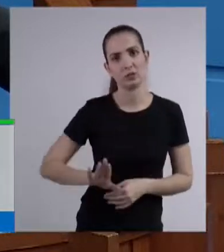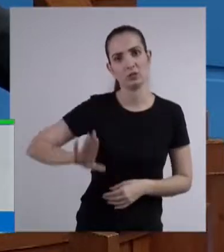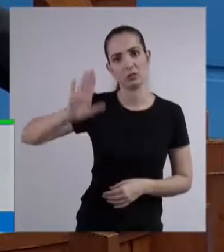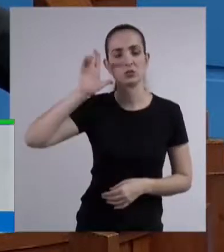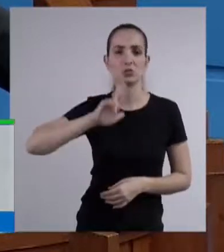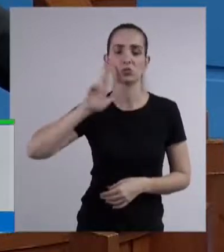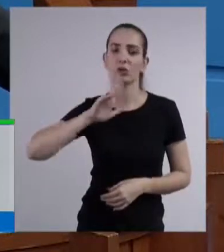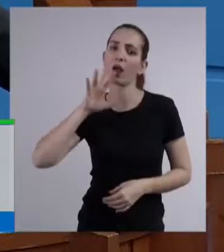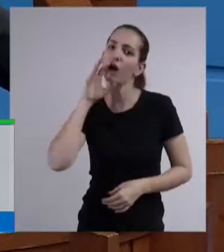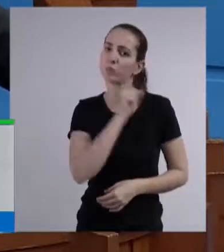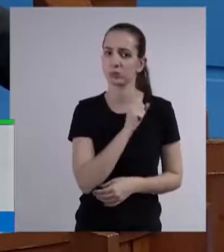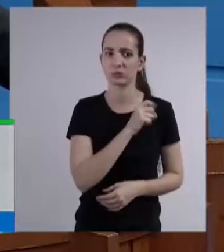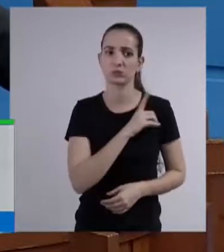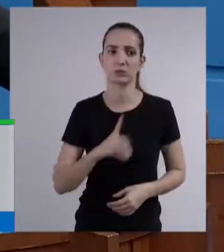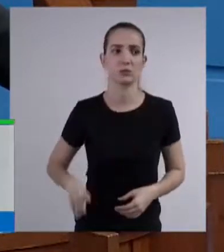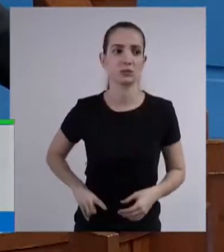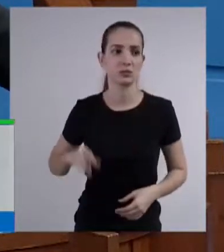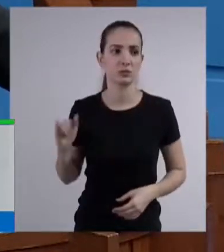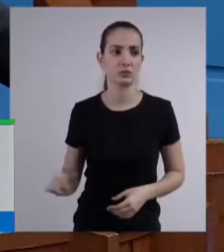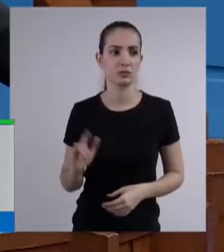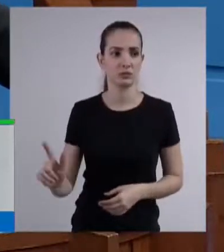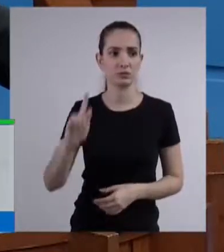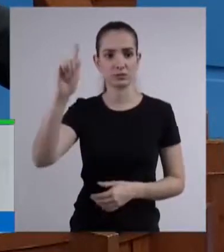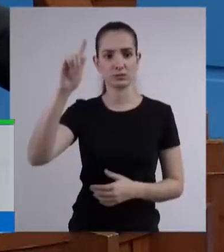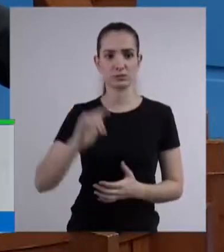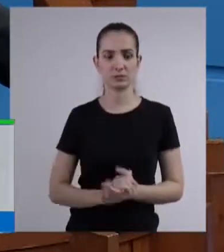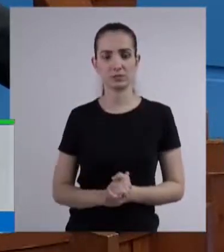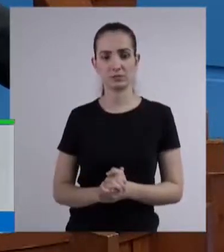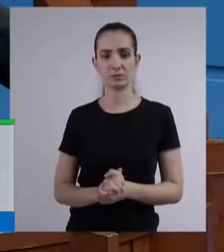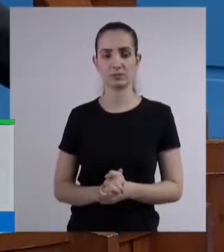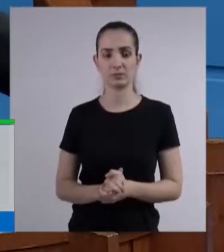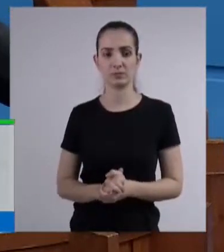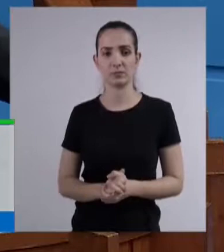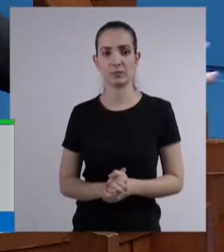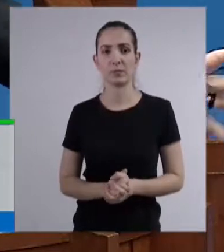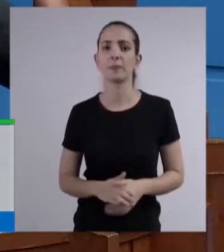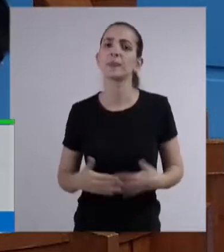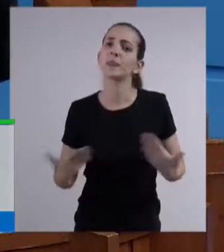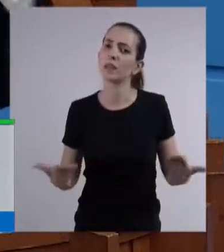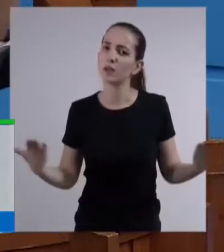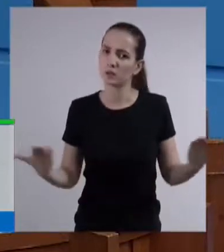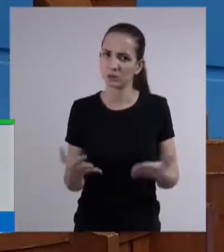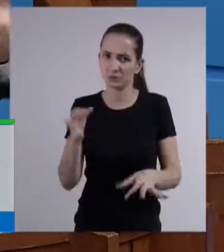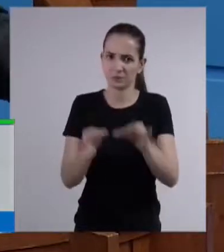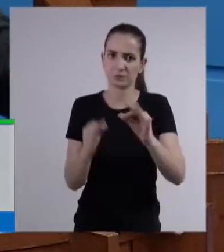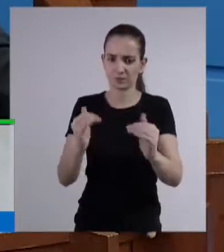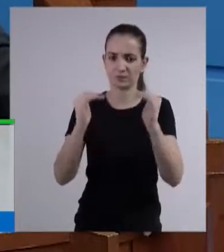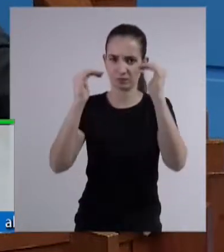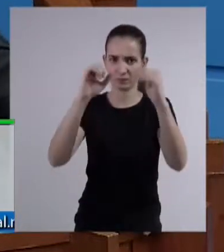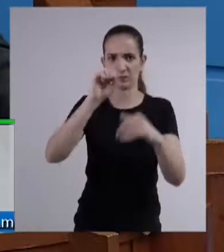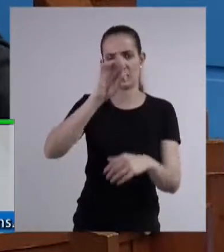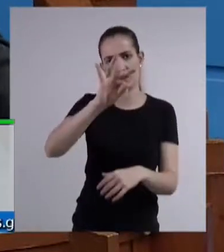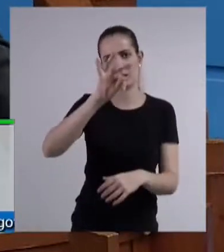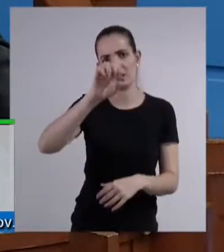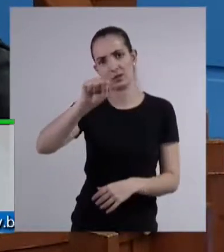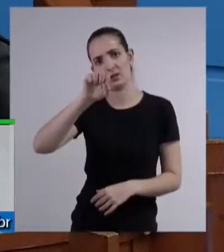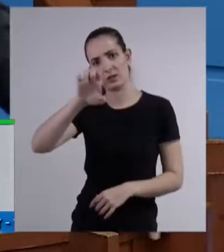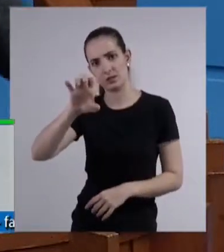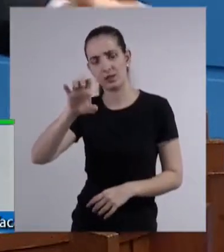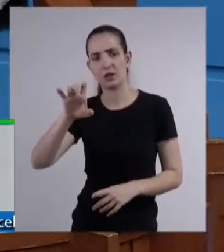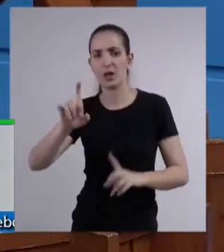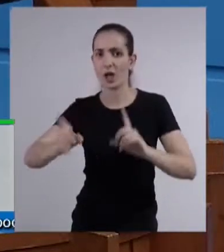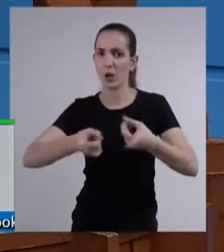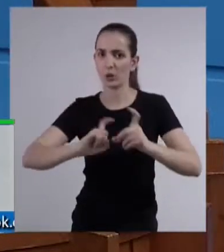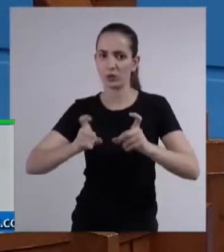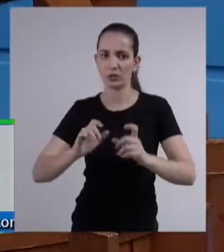Muito rápido, deputado João Grandão, muito rápido. Aí o TSE se reúne e